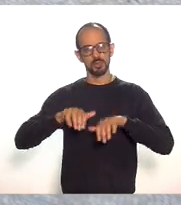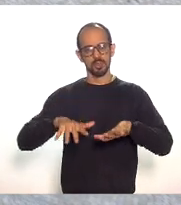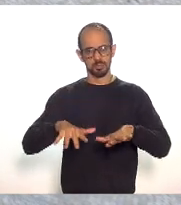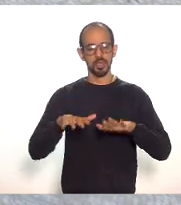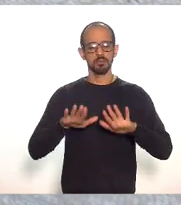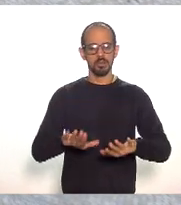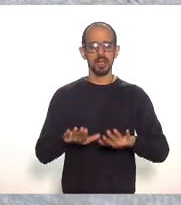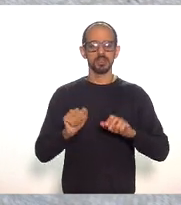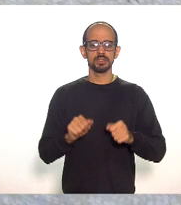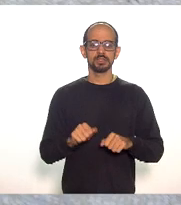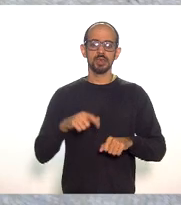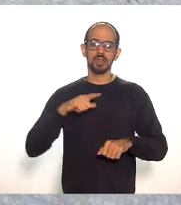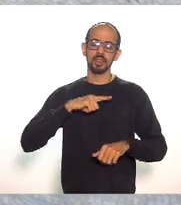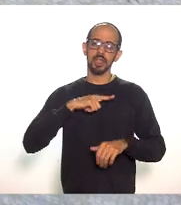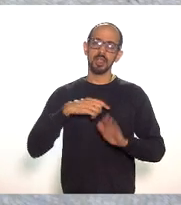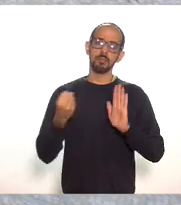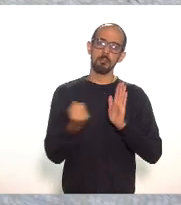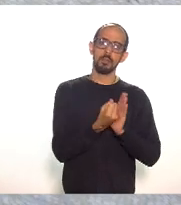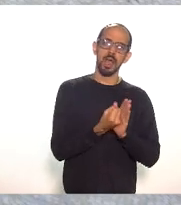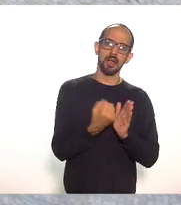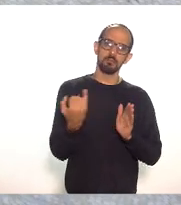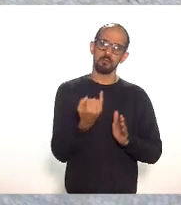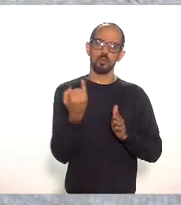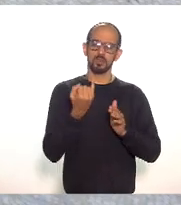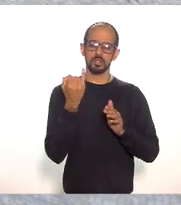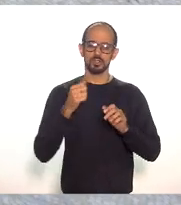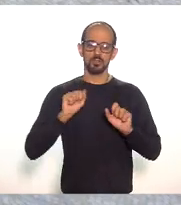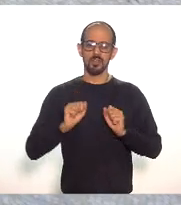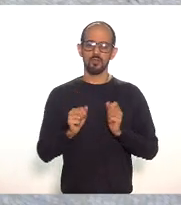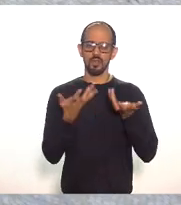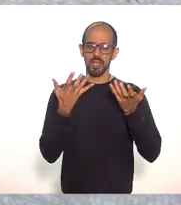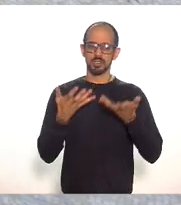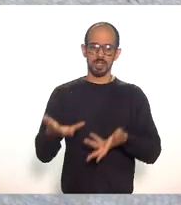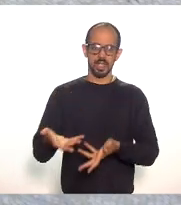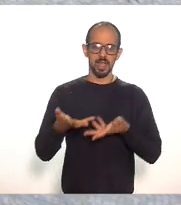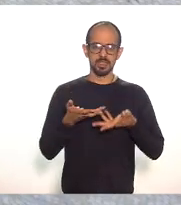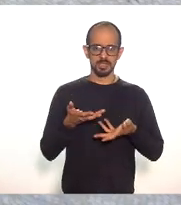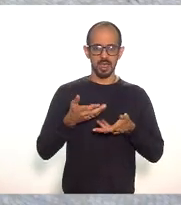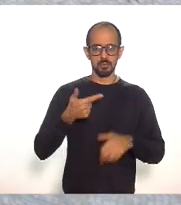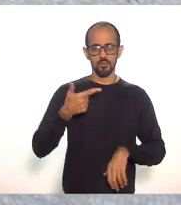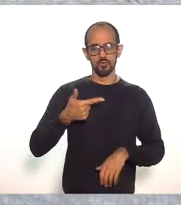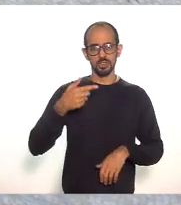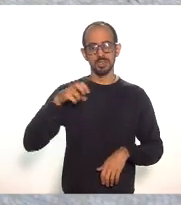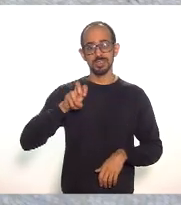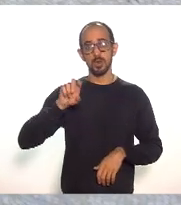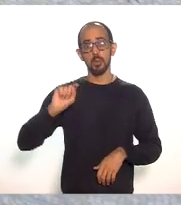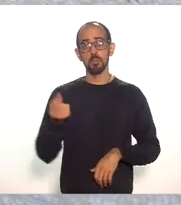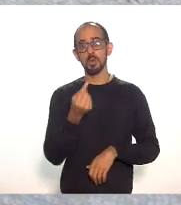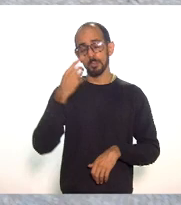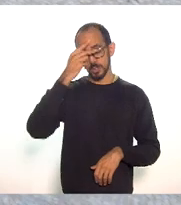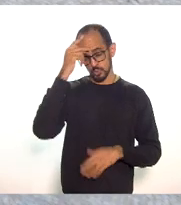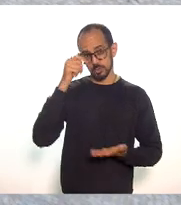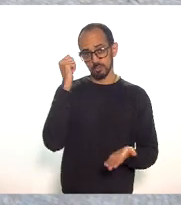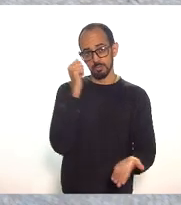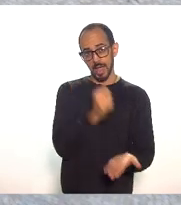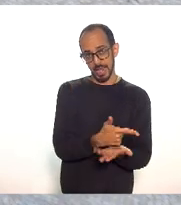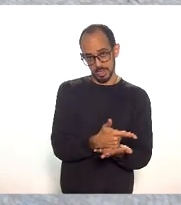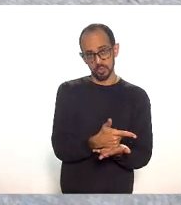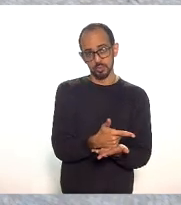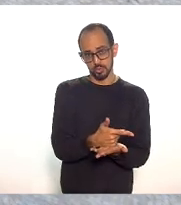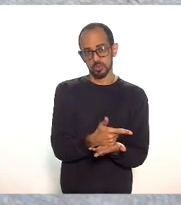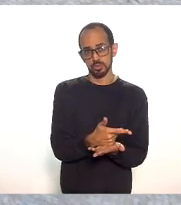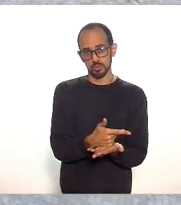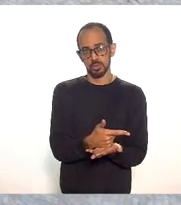um impacto grande. É uma festa que recebe mais de 25 mil pagantes, só os